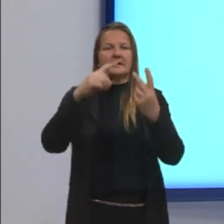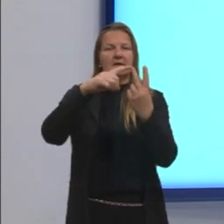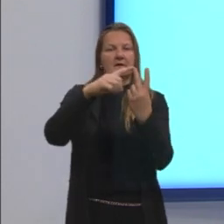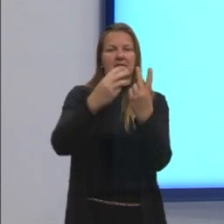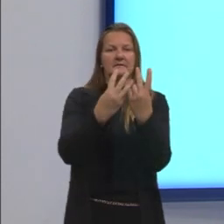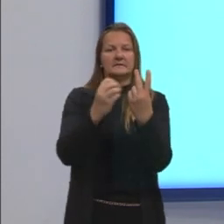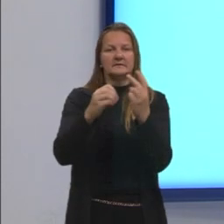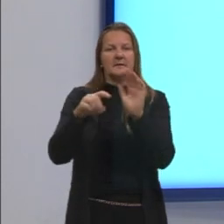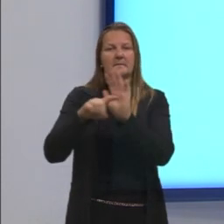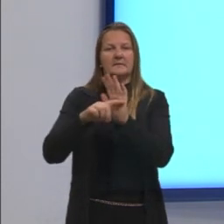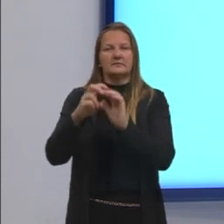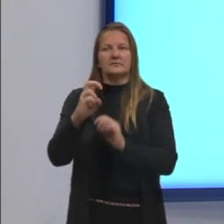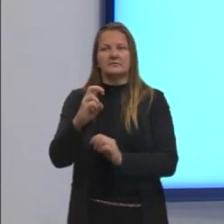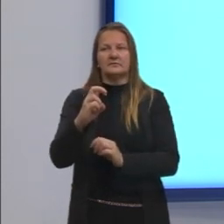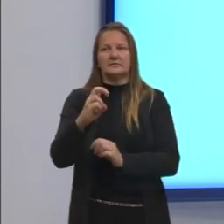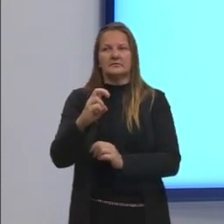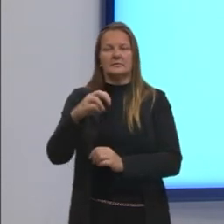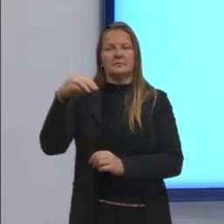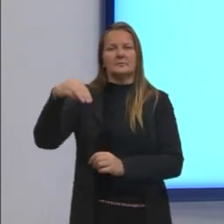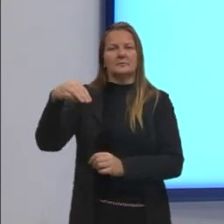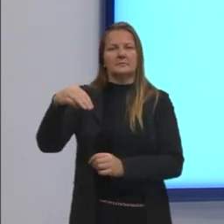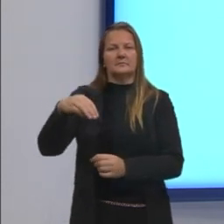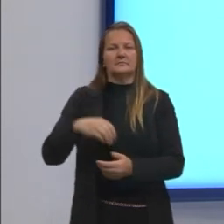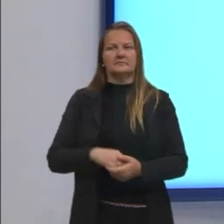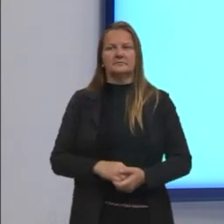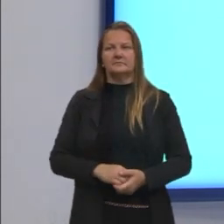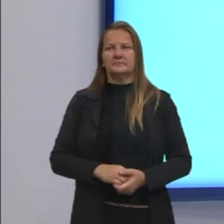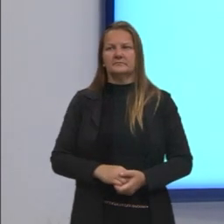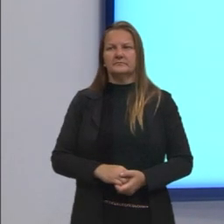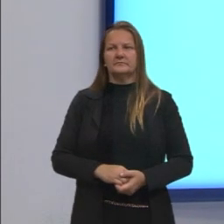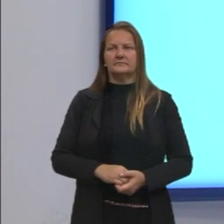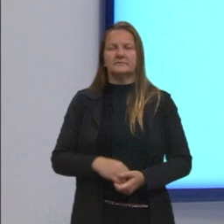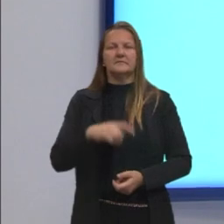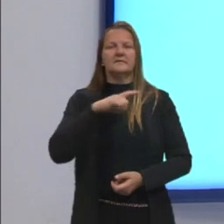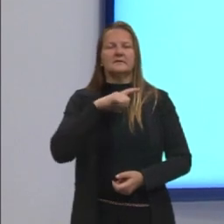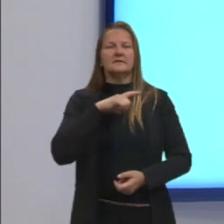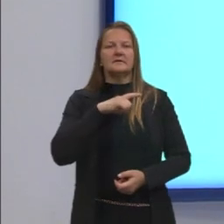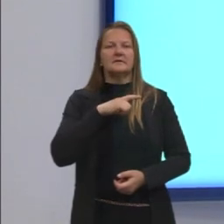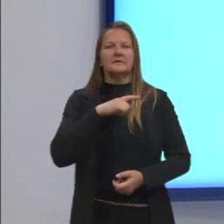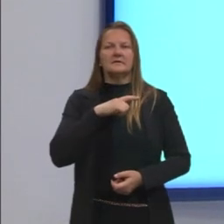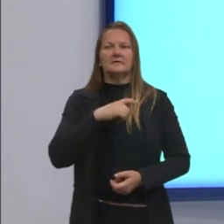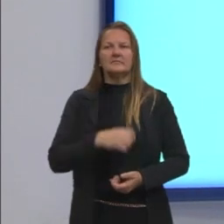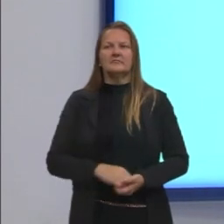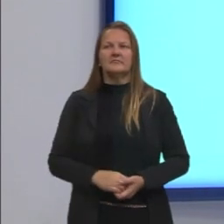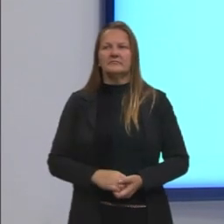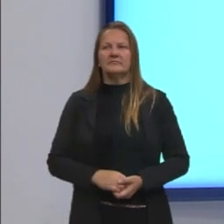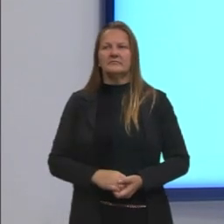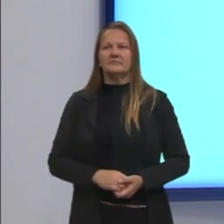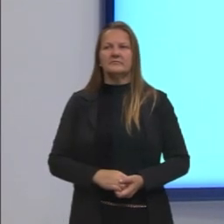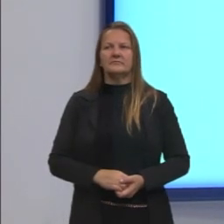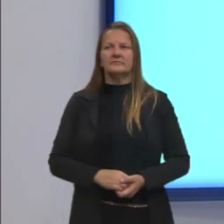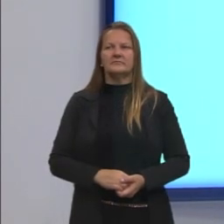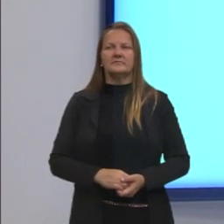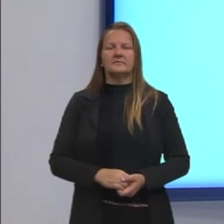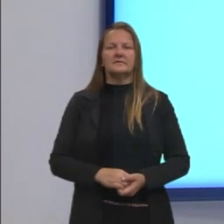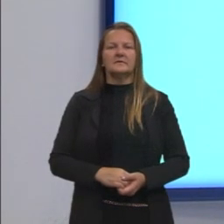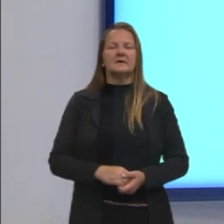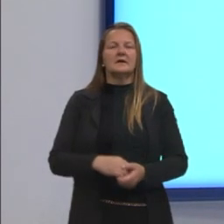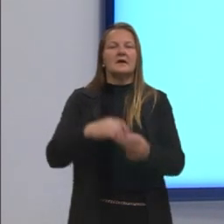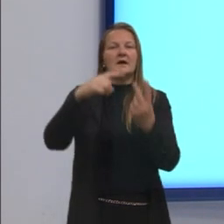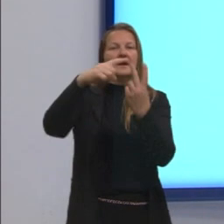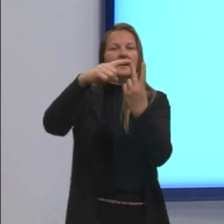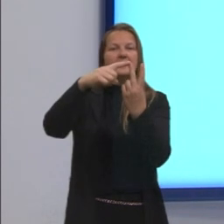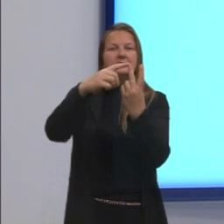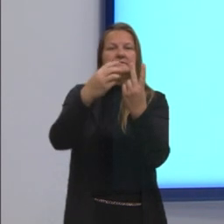- 5 metros e aí sim nós temos a nossa alternativa correta raiz de 30 - 5